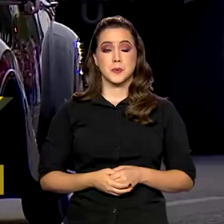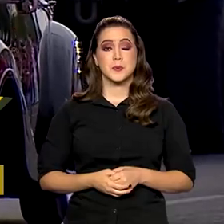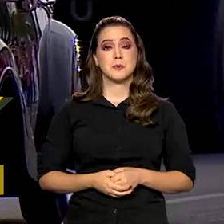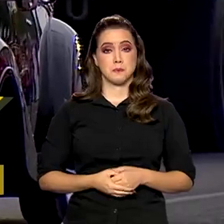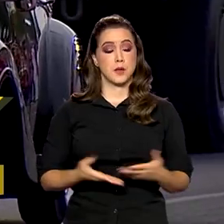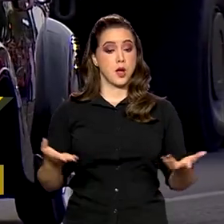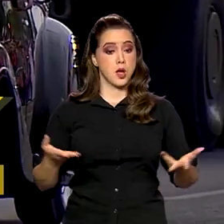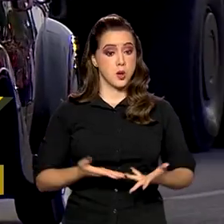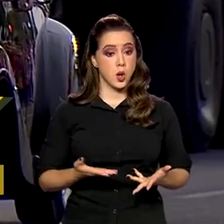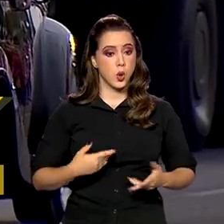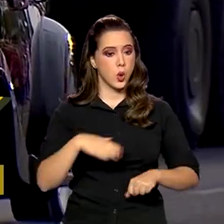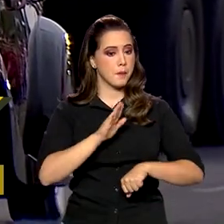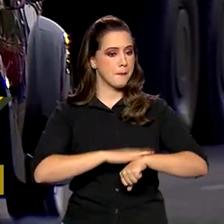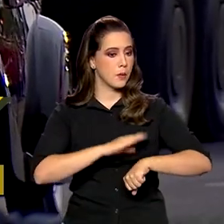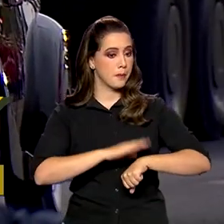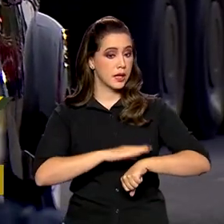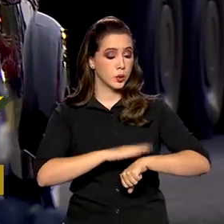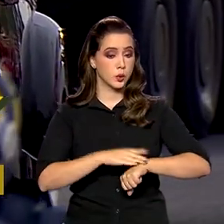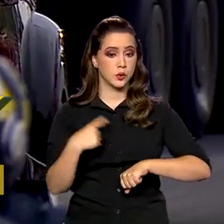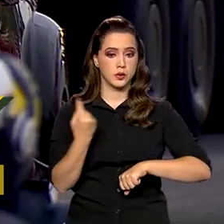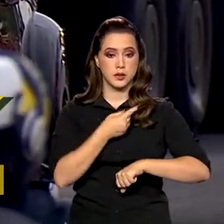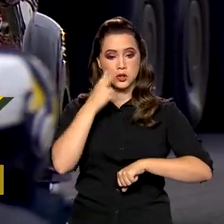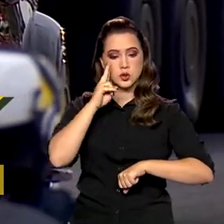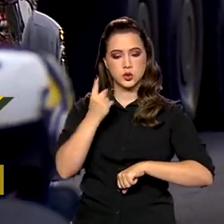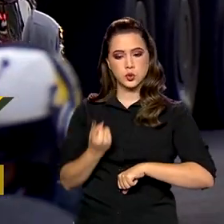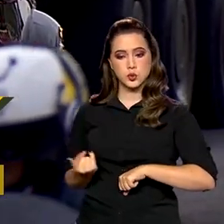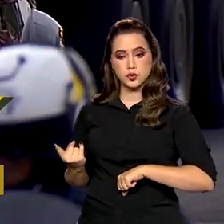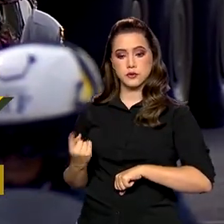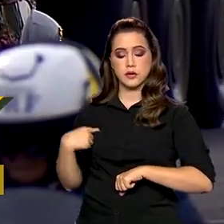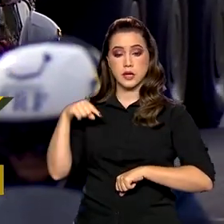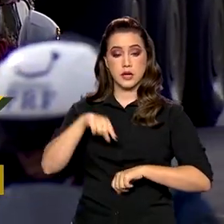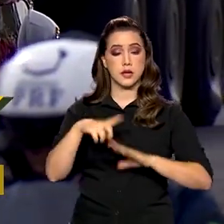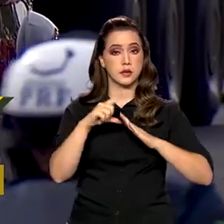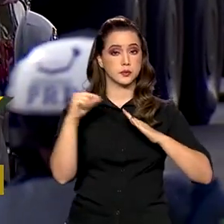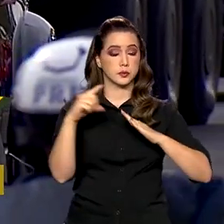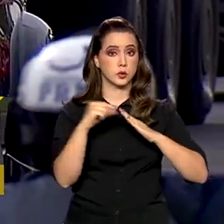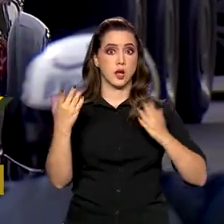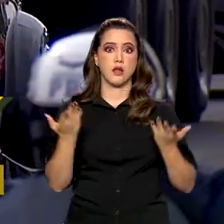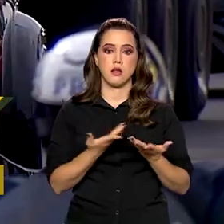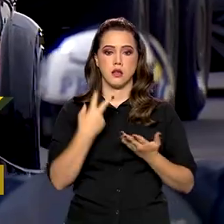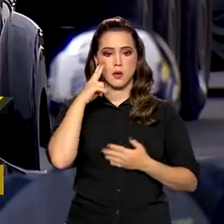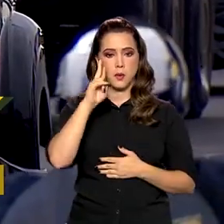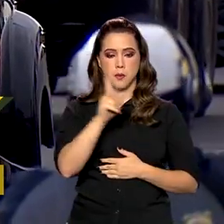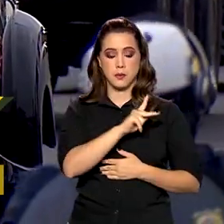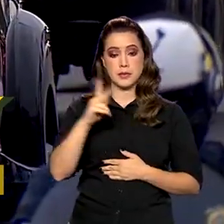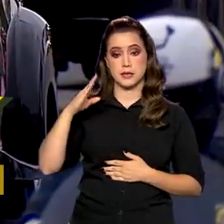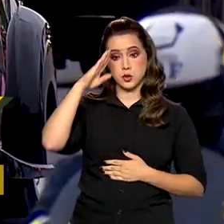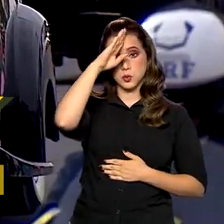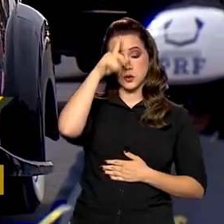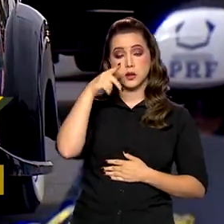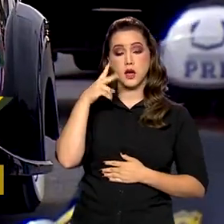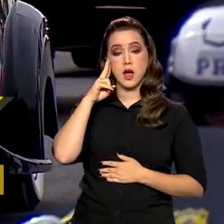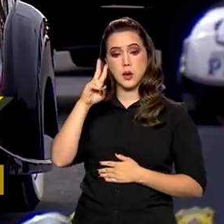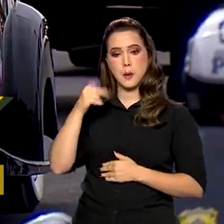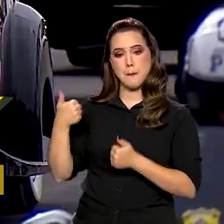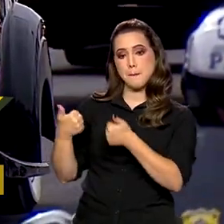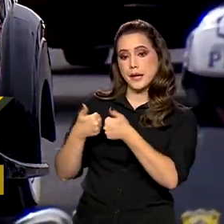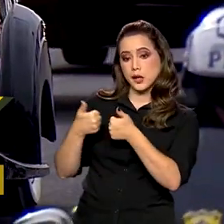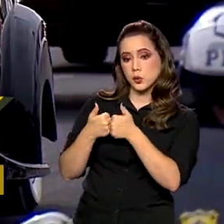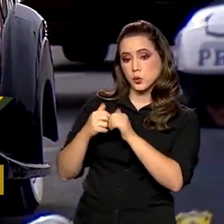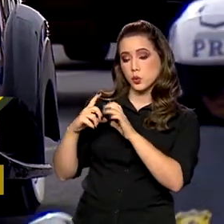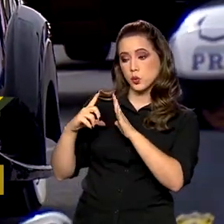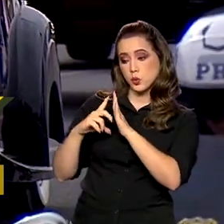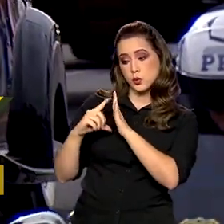Neste momento, esse é o exato momento, né? Você acompanha aí, e nós aqui do Palácio Planalto, a gente acompanha este momento que o presidente acaba de passar aqui por nós,